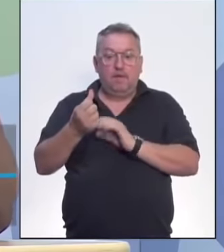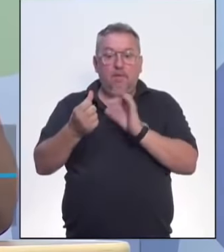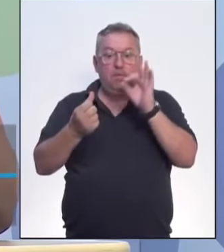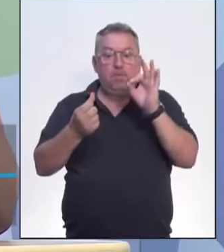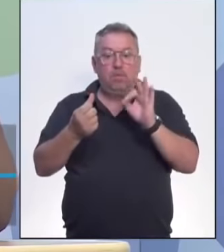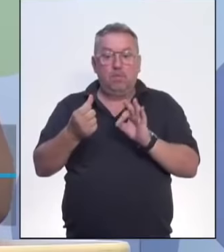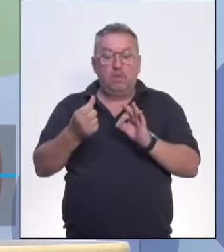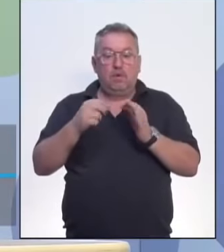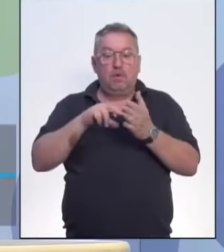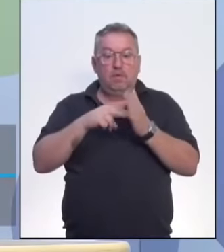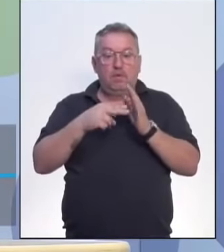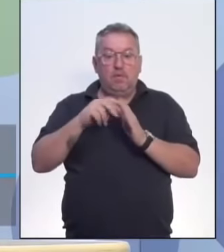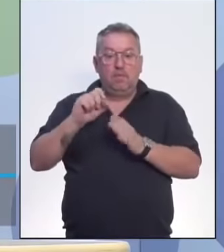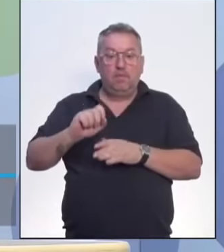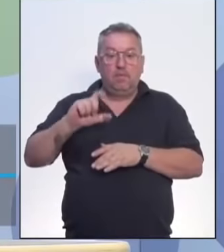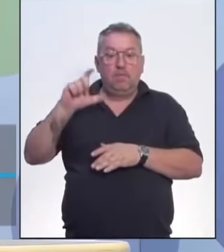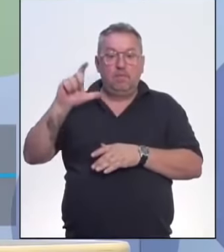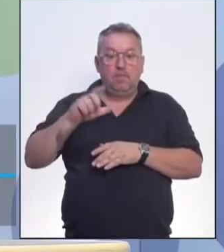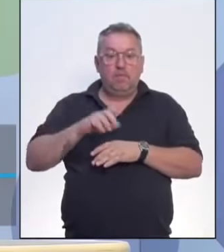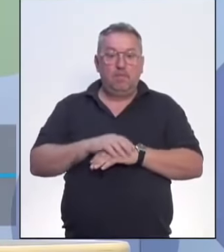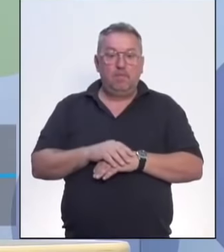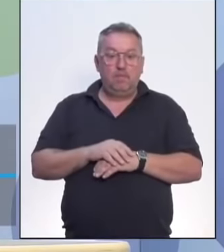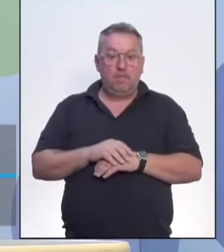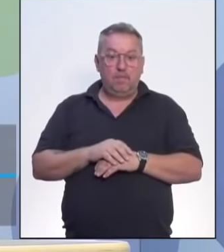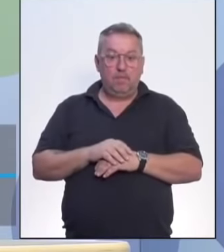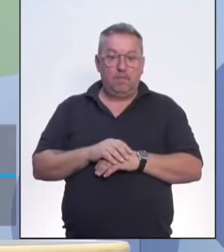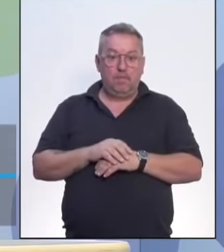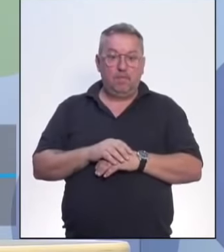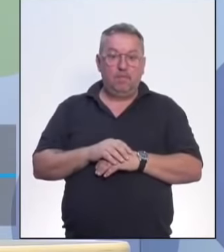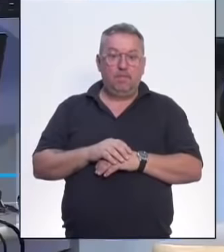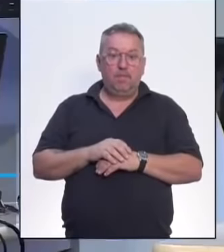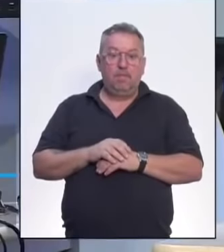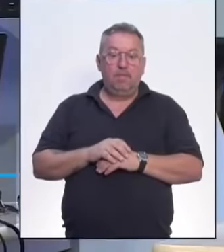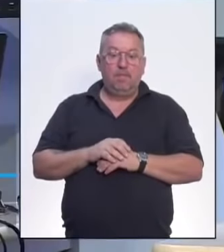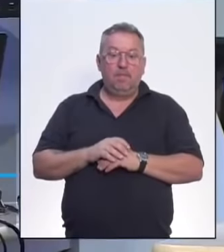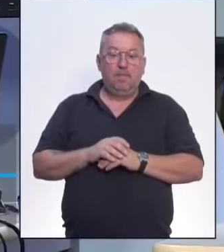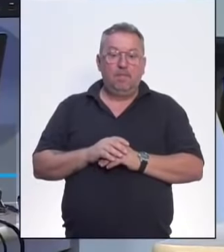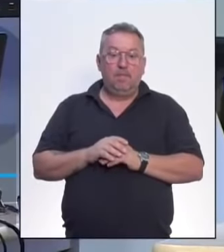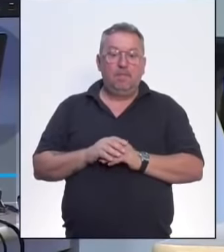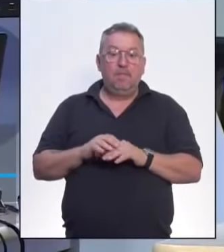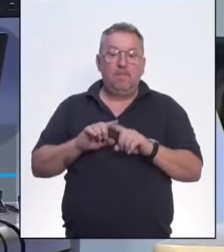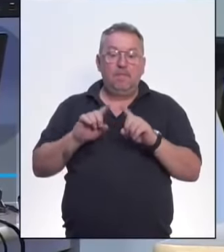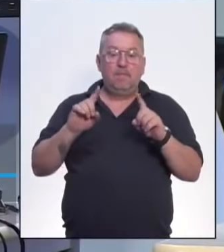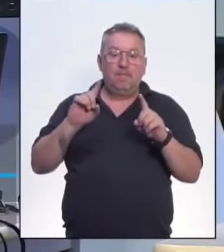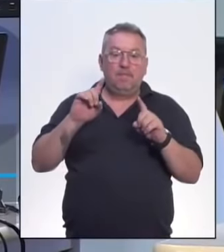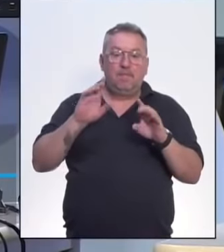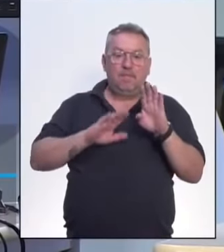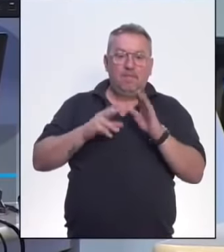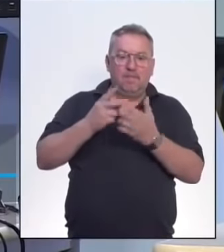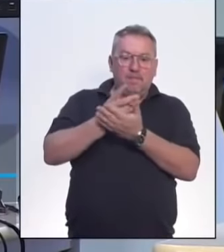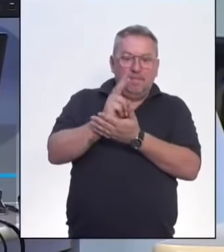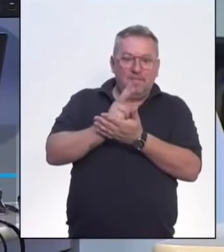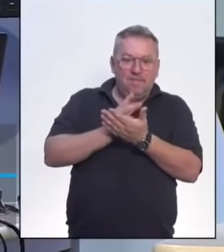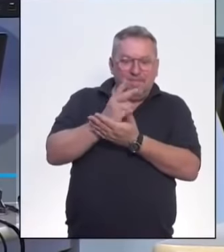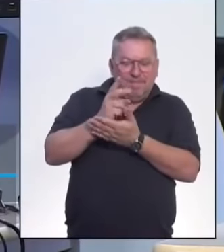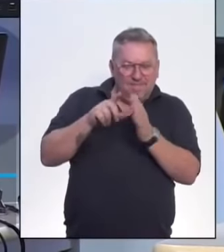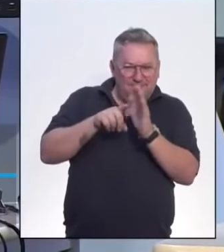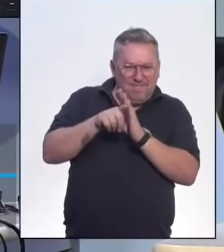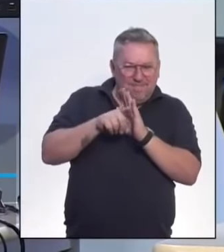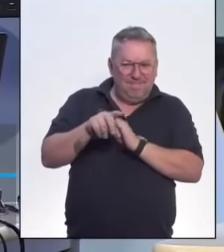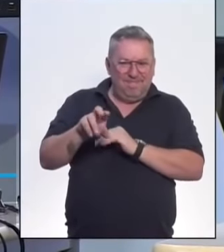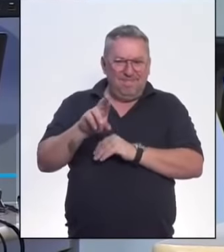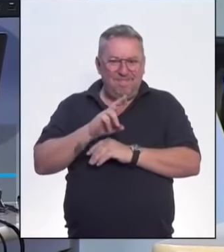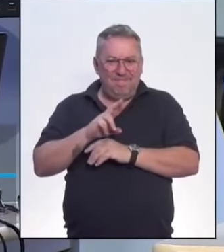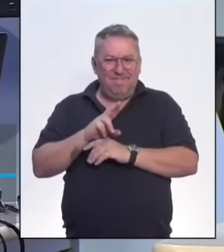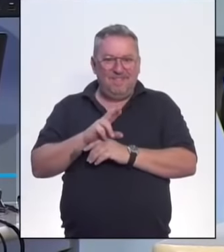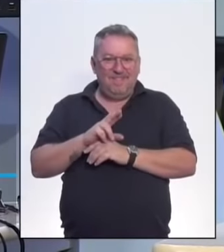26% corresponde à maior fatia desse processo. É verdade. A gente fica um pouco incomodado com essas perguntas erradas, né? Com